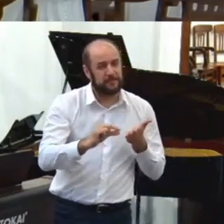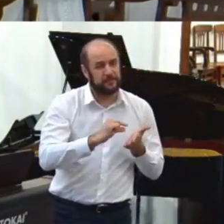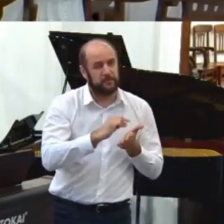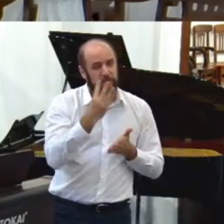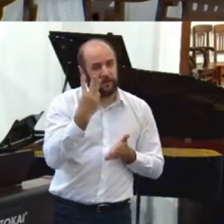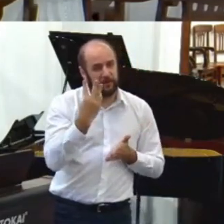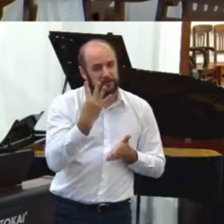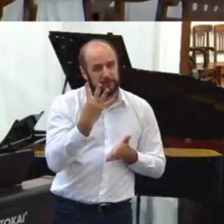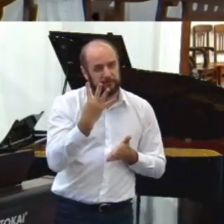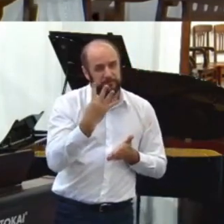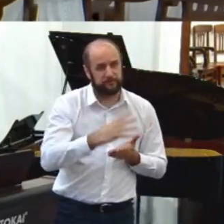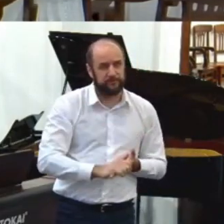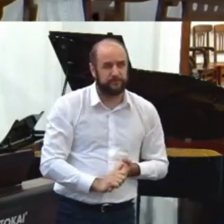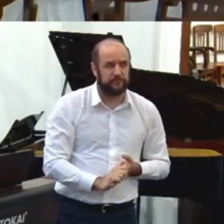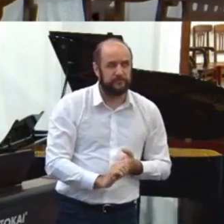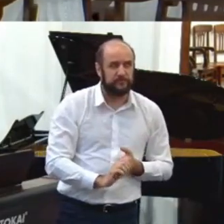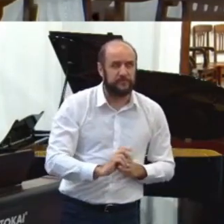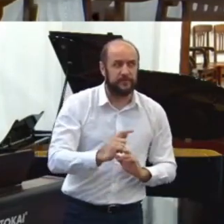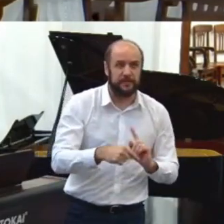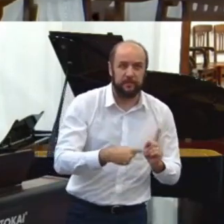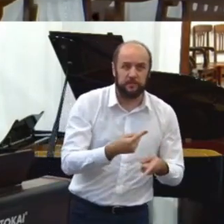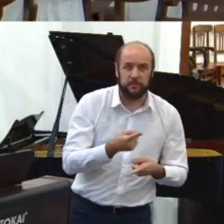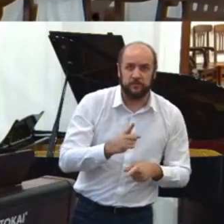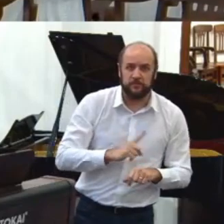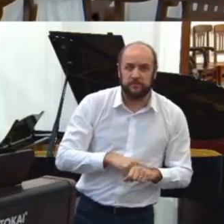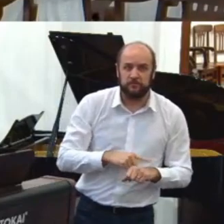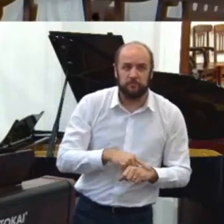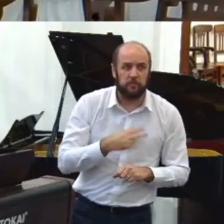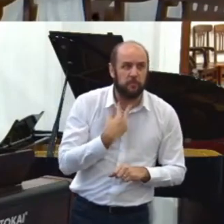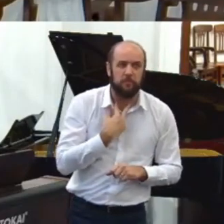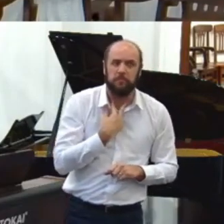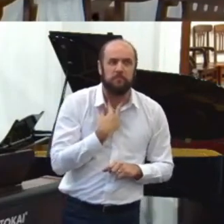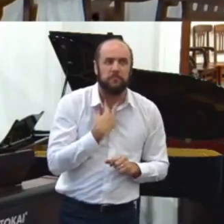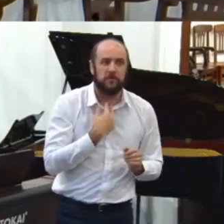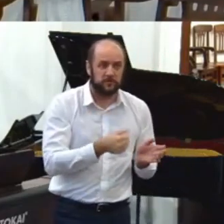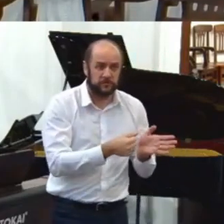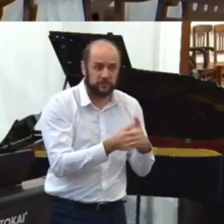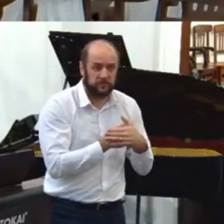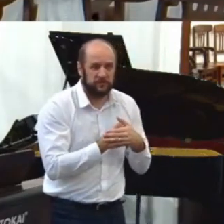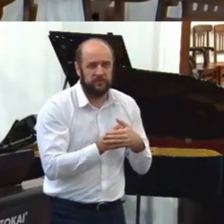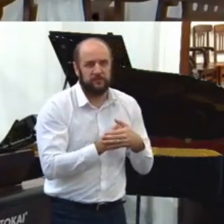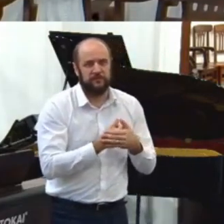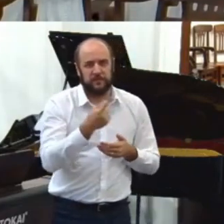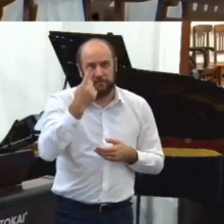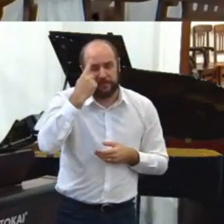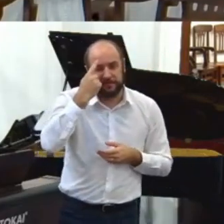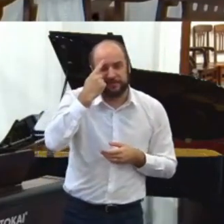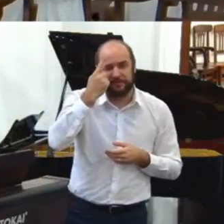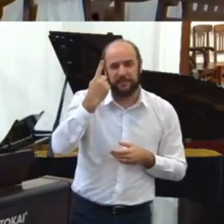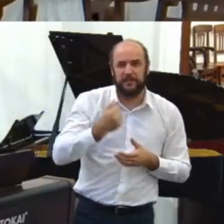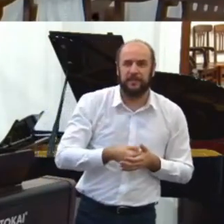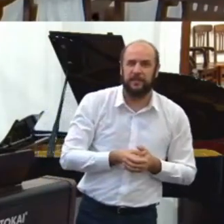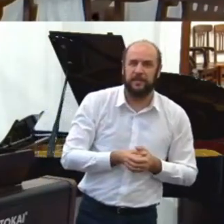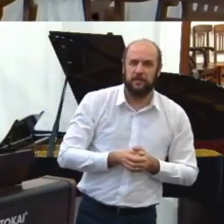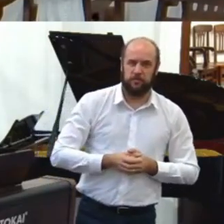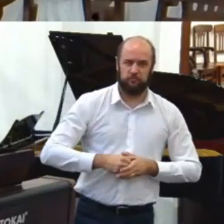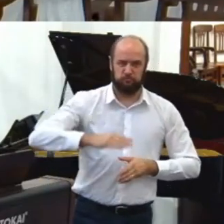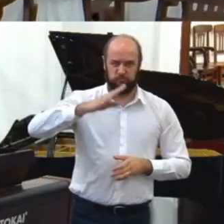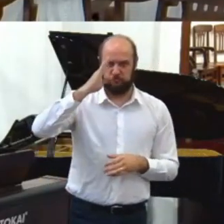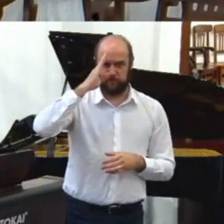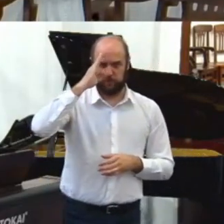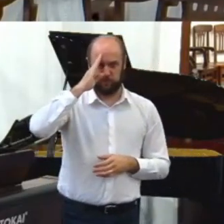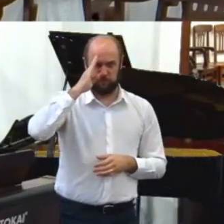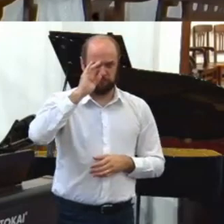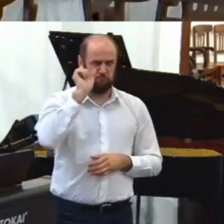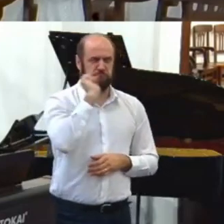4, chega um momento que ela, não podendo mais escondê-lo, porque imagine vocês, a guarda ou os oficiais de